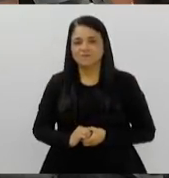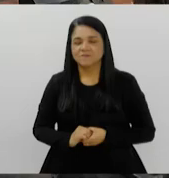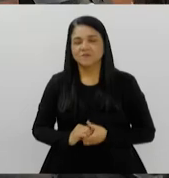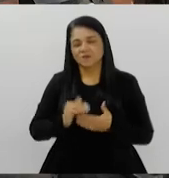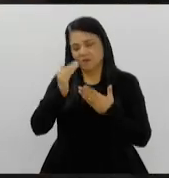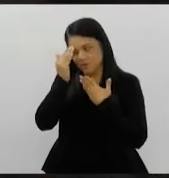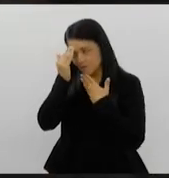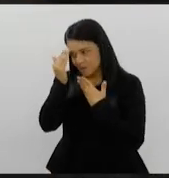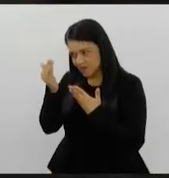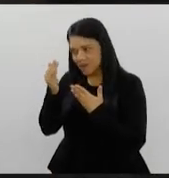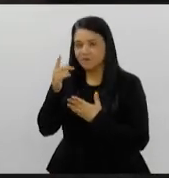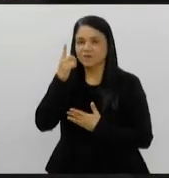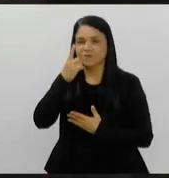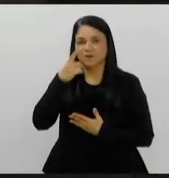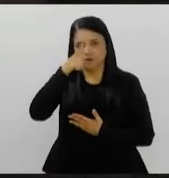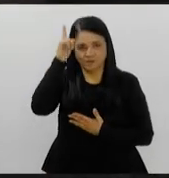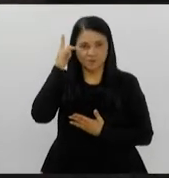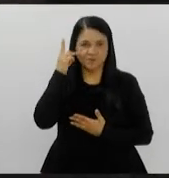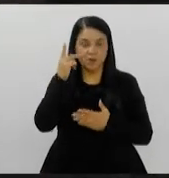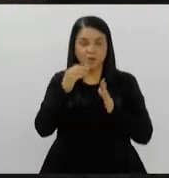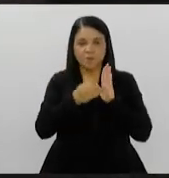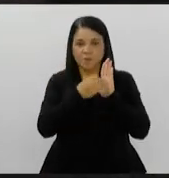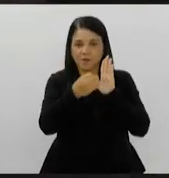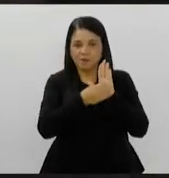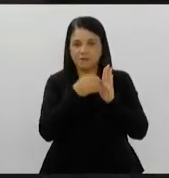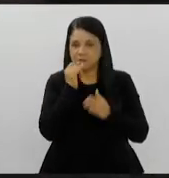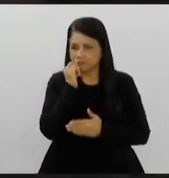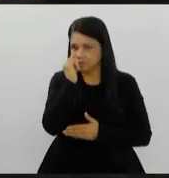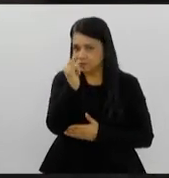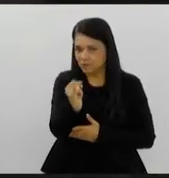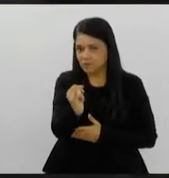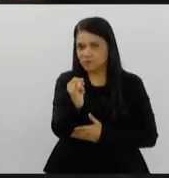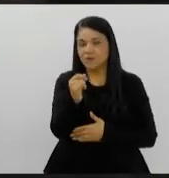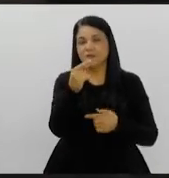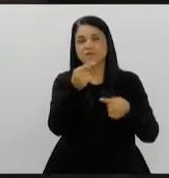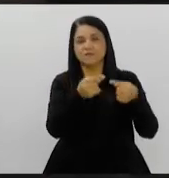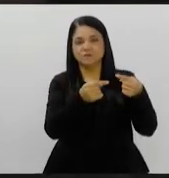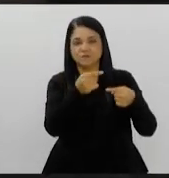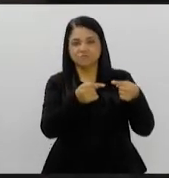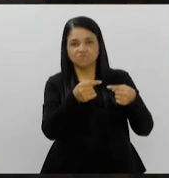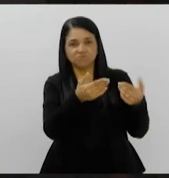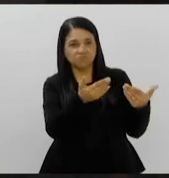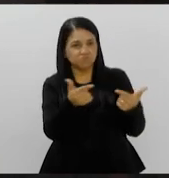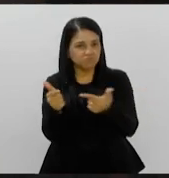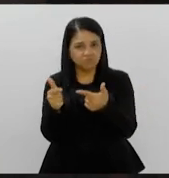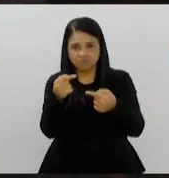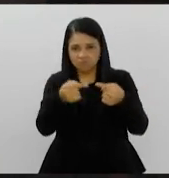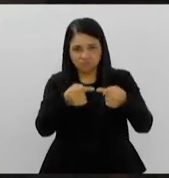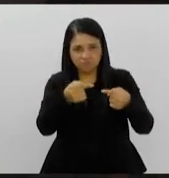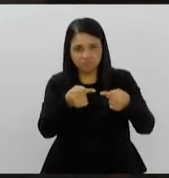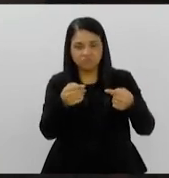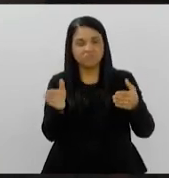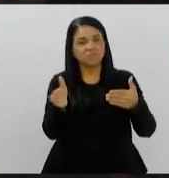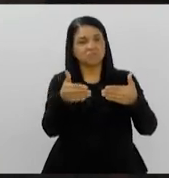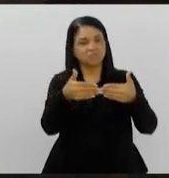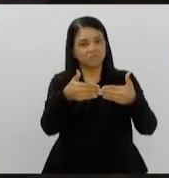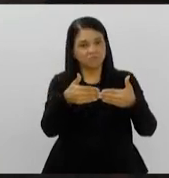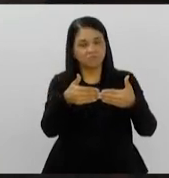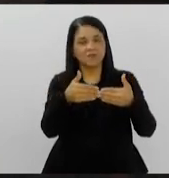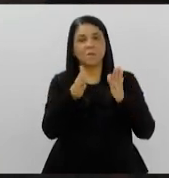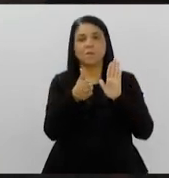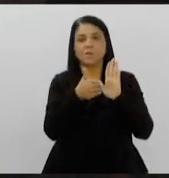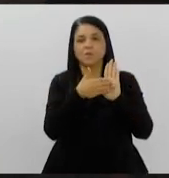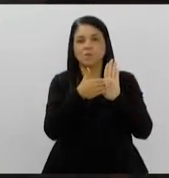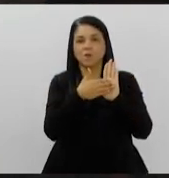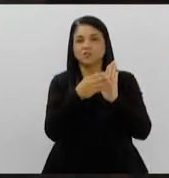Muito obrigado, deputado Luiz Paulo. Com os pareceres emitidos, em discussão. Não havendo quem queira discutir, encerrada a discussão, a presente